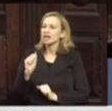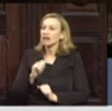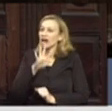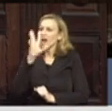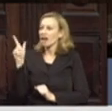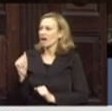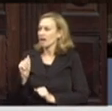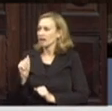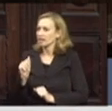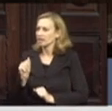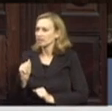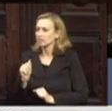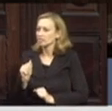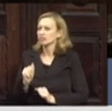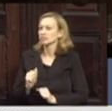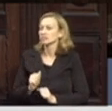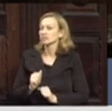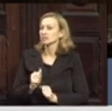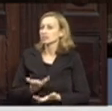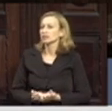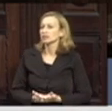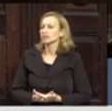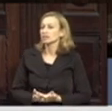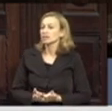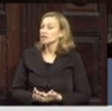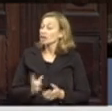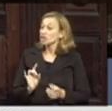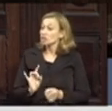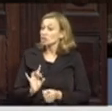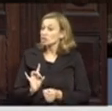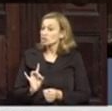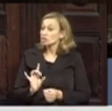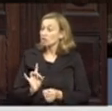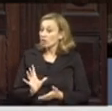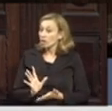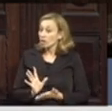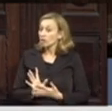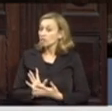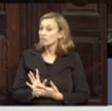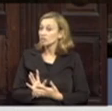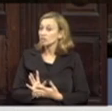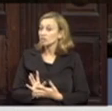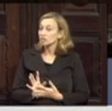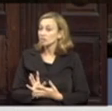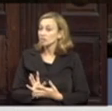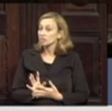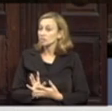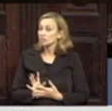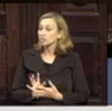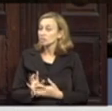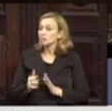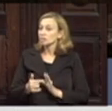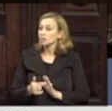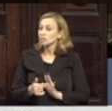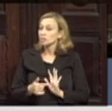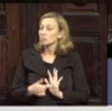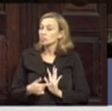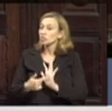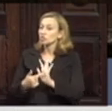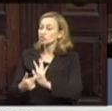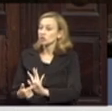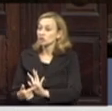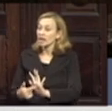no ano passado, fui autora de uma emenda constitucional, a emenda constitucional número 66